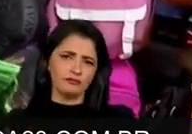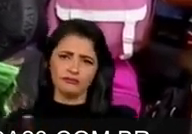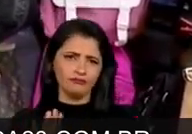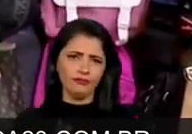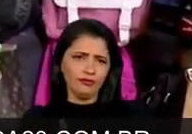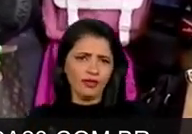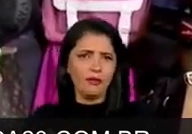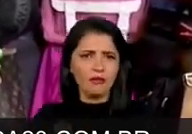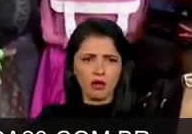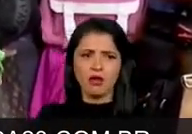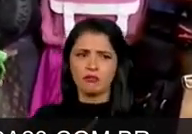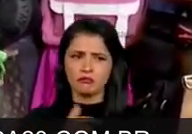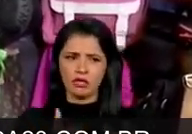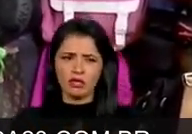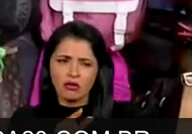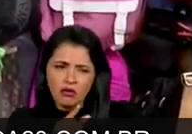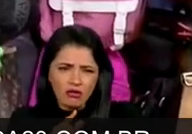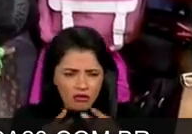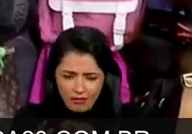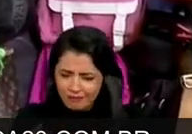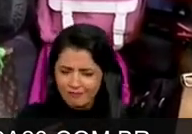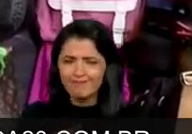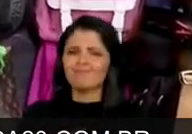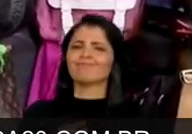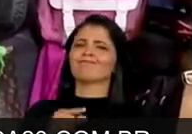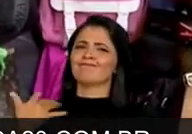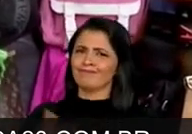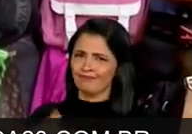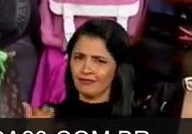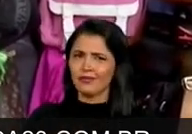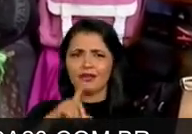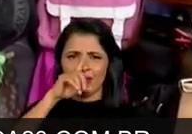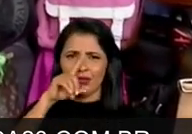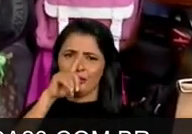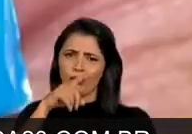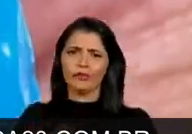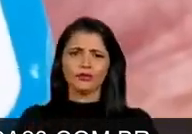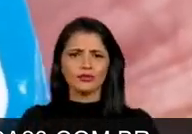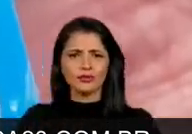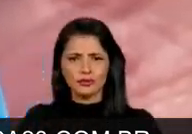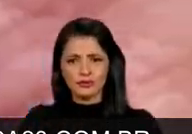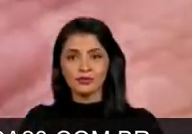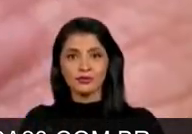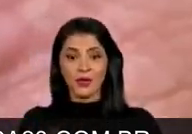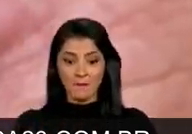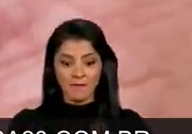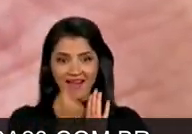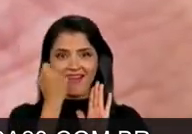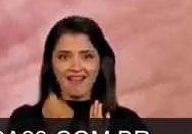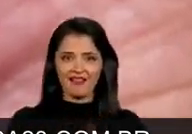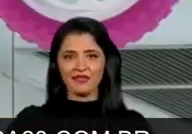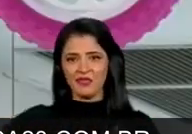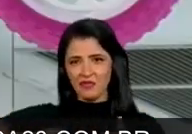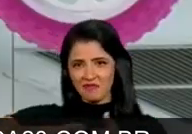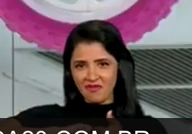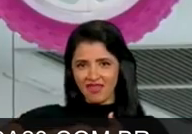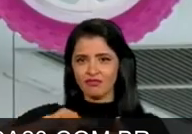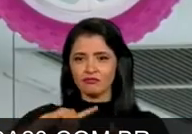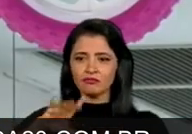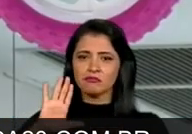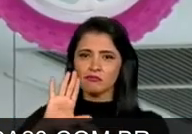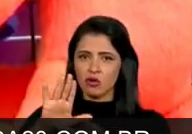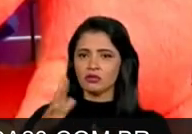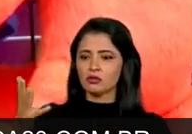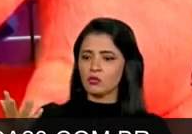muito perigo agora quando é brinquedo pequenininho peças pequeninin aí é mais eu acho bem mais perigoso é o selo do Inmetro que atesta a qualidade